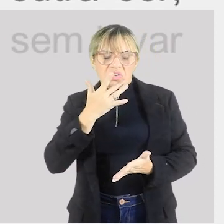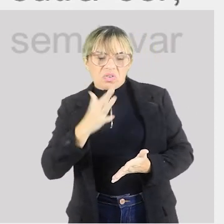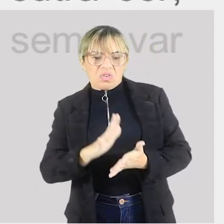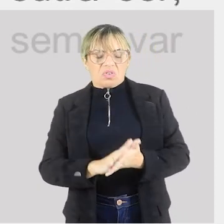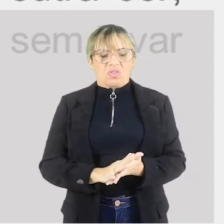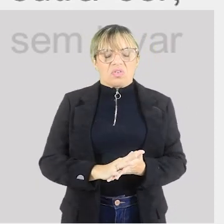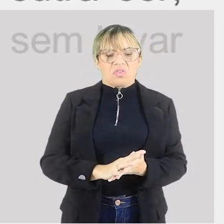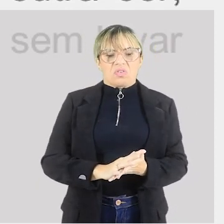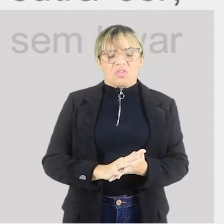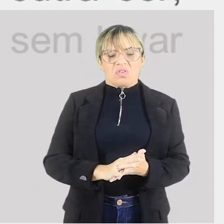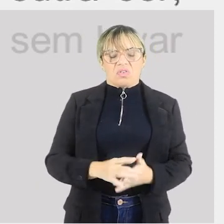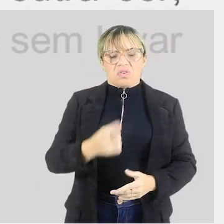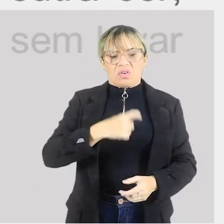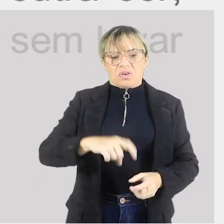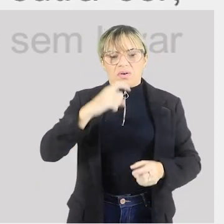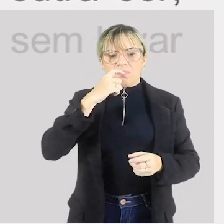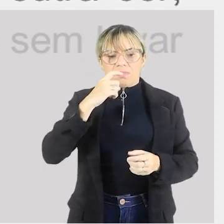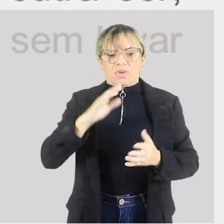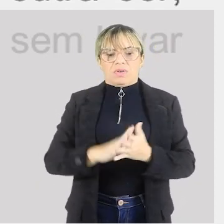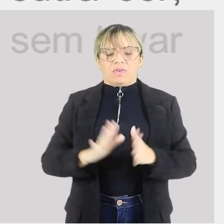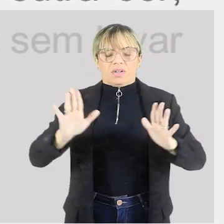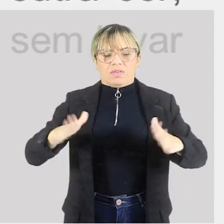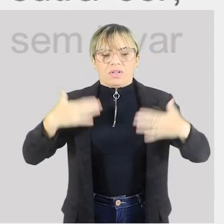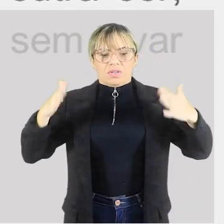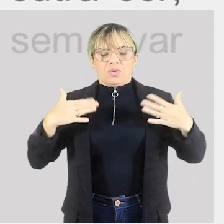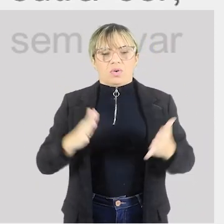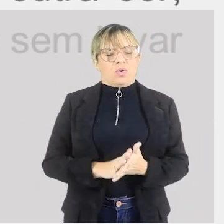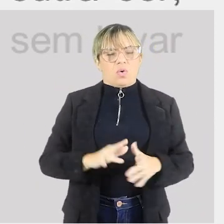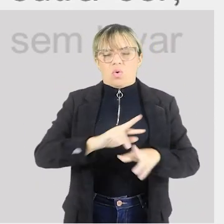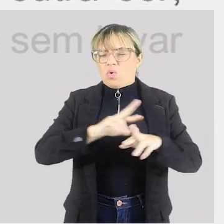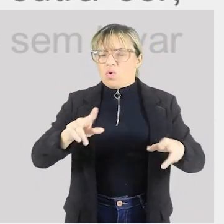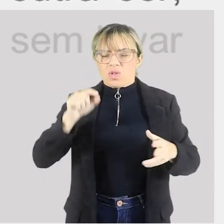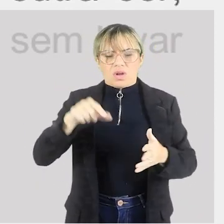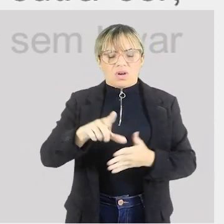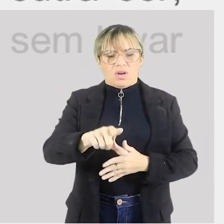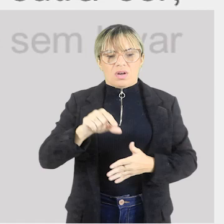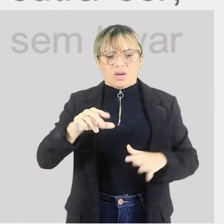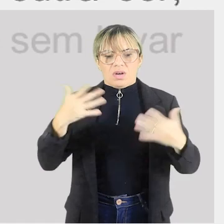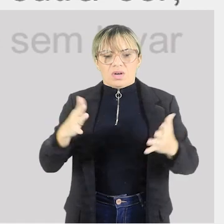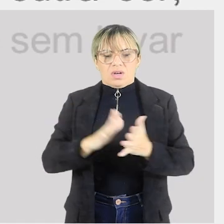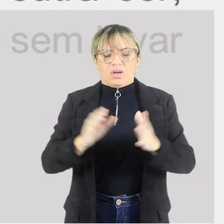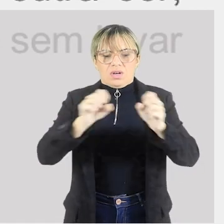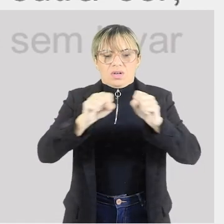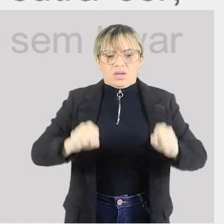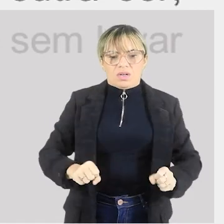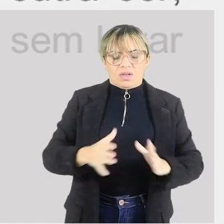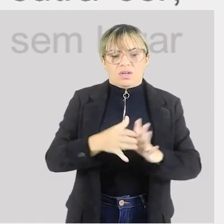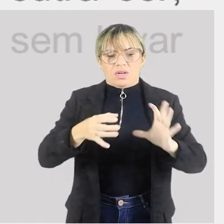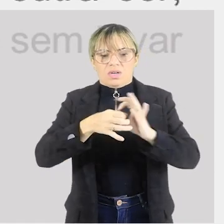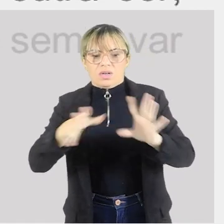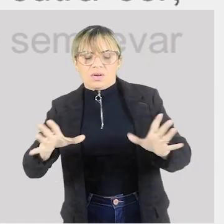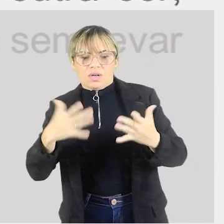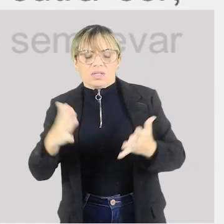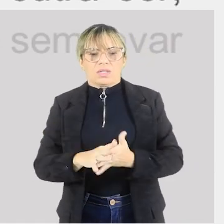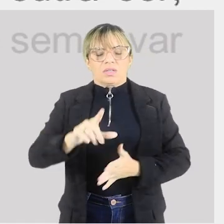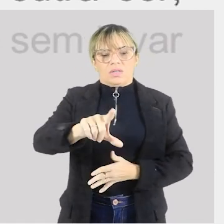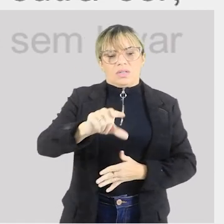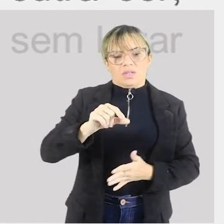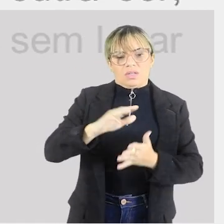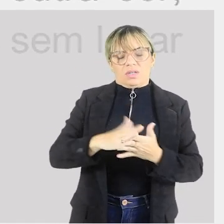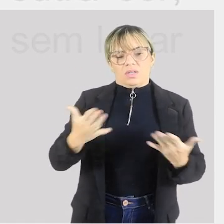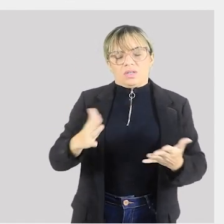cor mas o sistema de controle disponibiliza os veículos sem levar em conta a escolha da cor